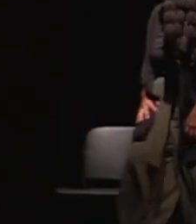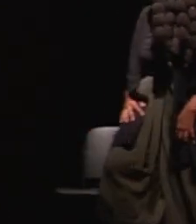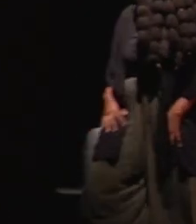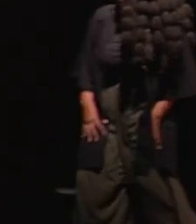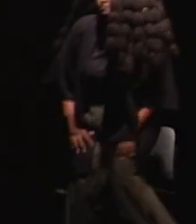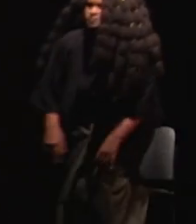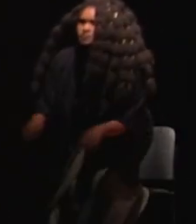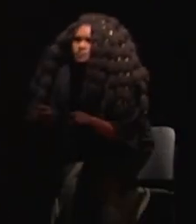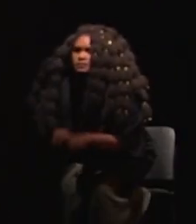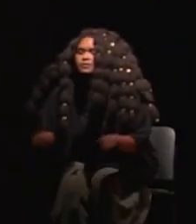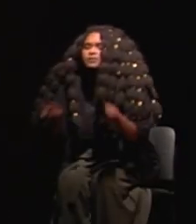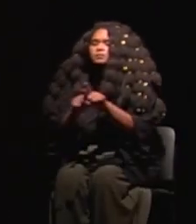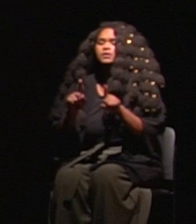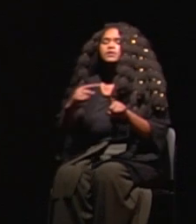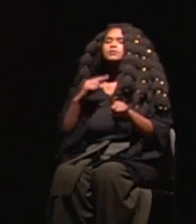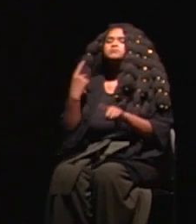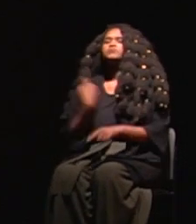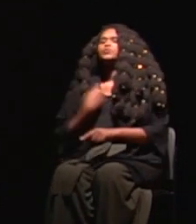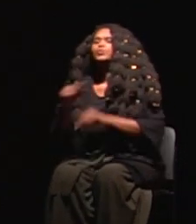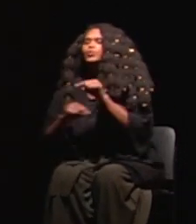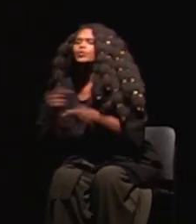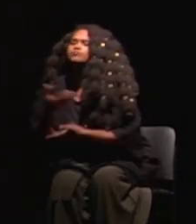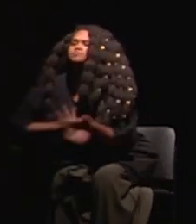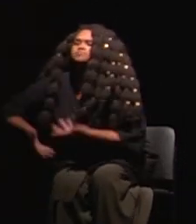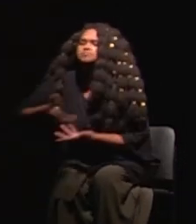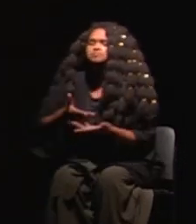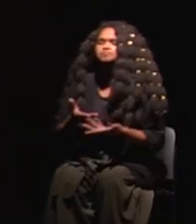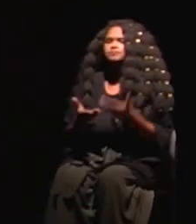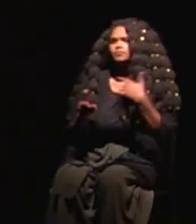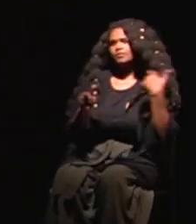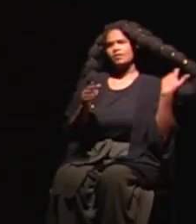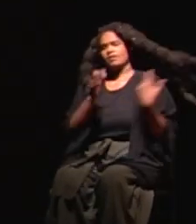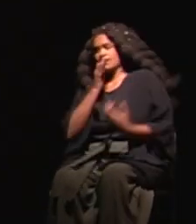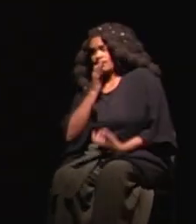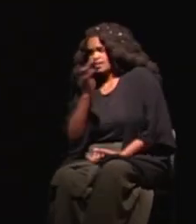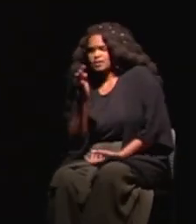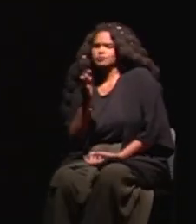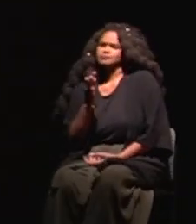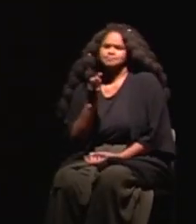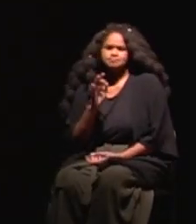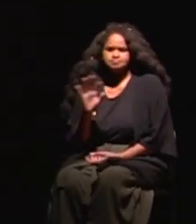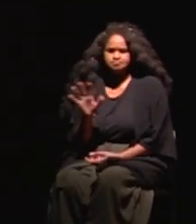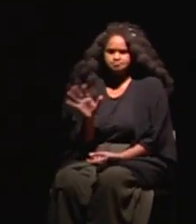partilhávamos não propriamente a crítica